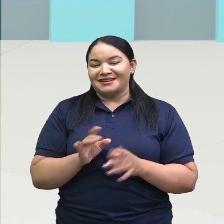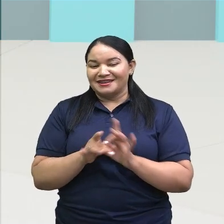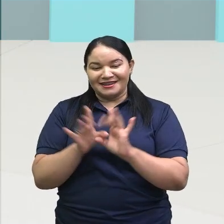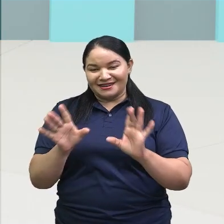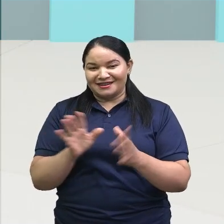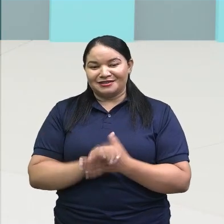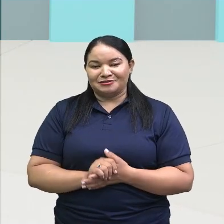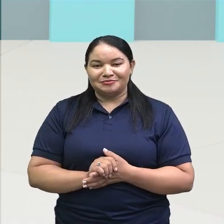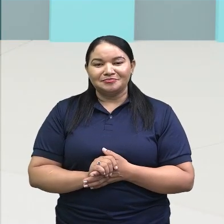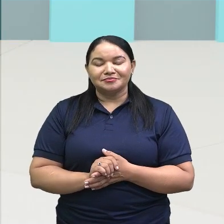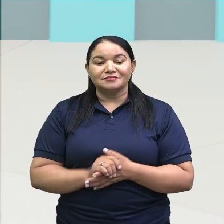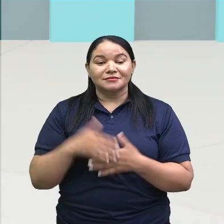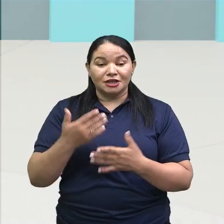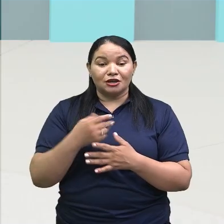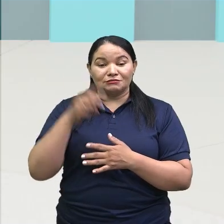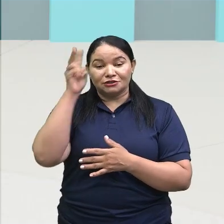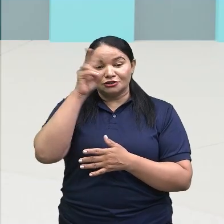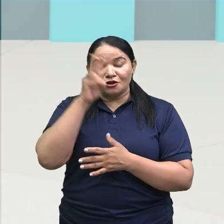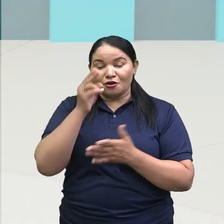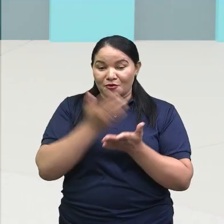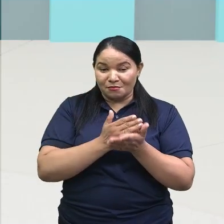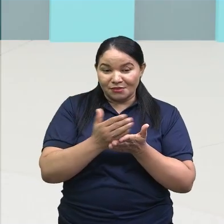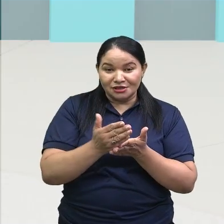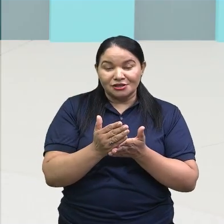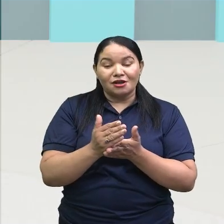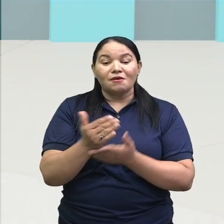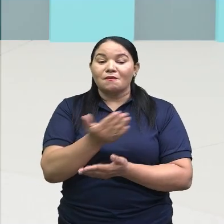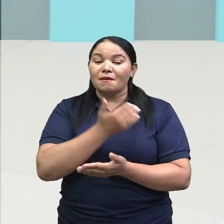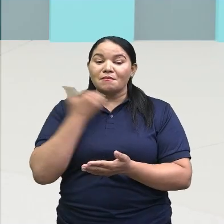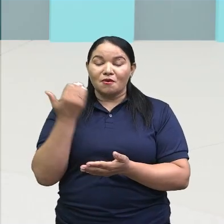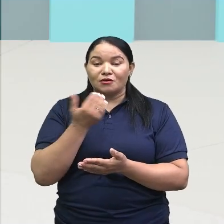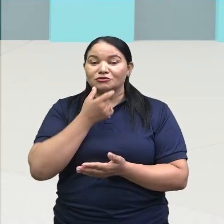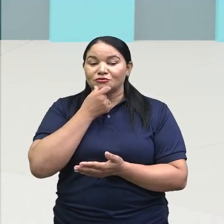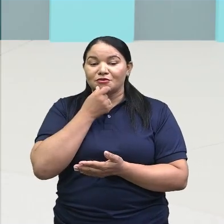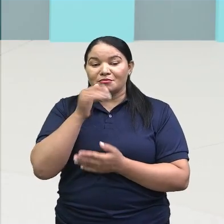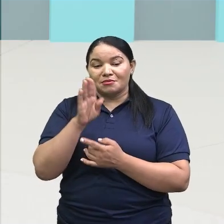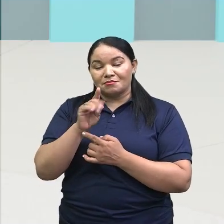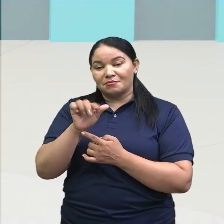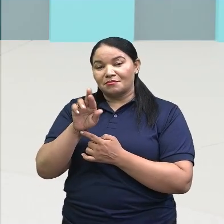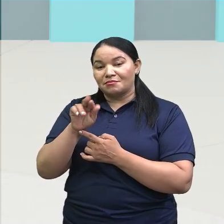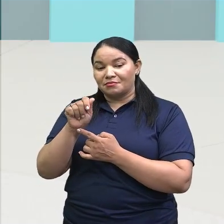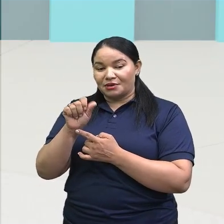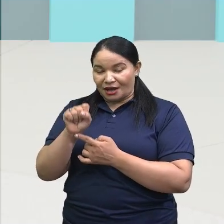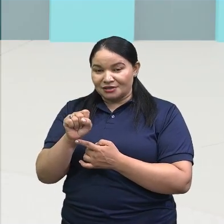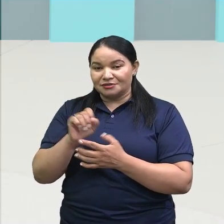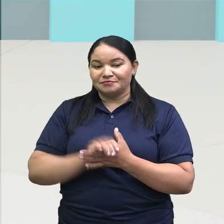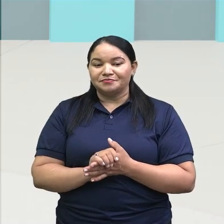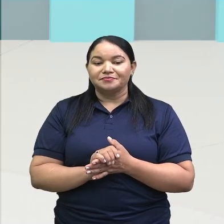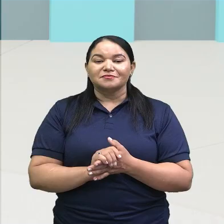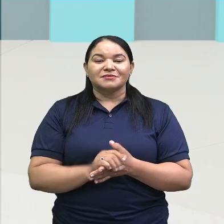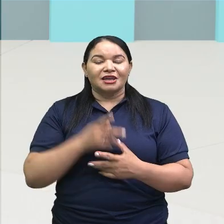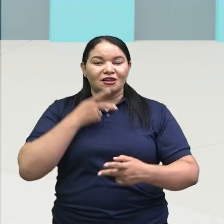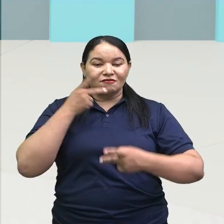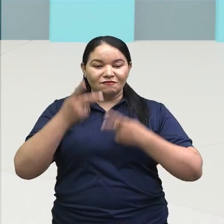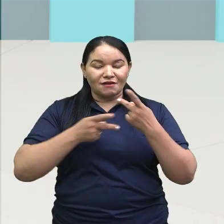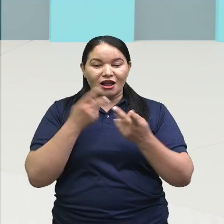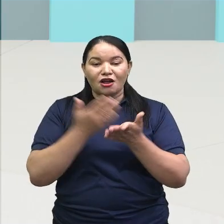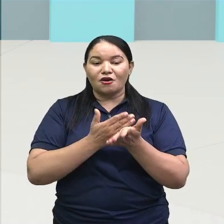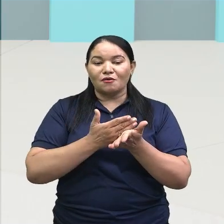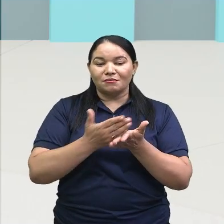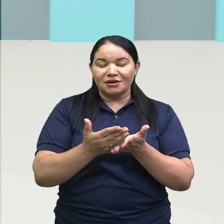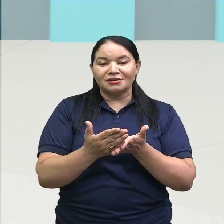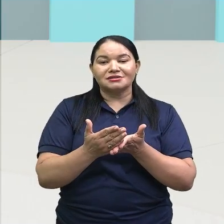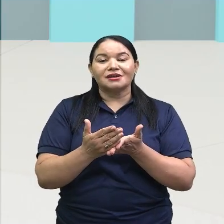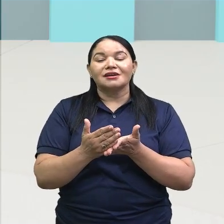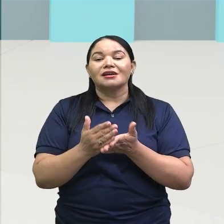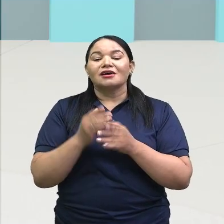continuar aí. A história inicia com a morte de Brás Cubas, tanto que vocês viram a narração dele. Ele começa, Machado de